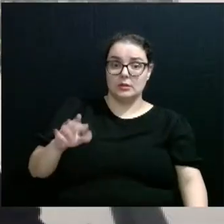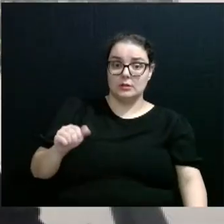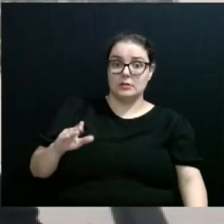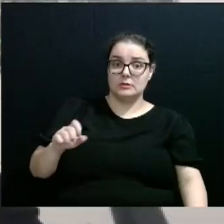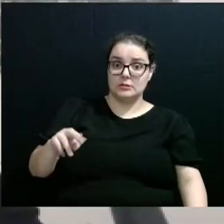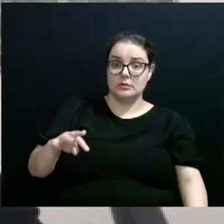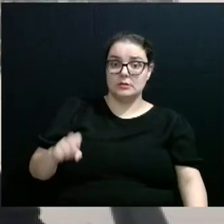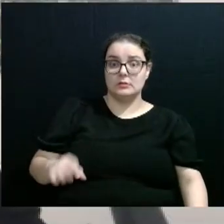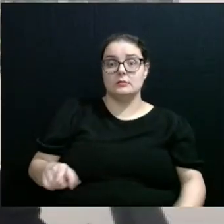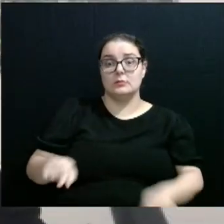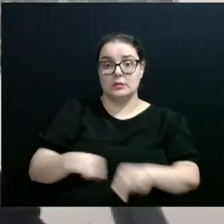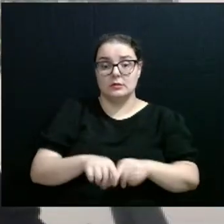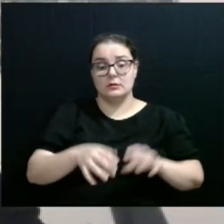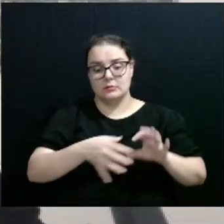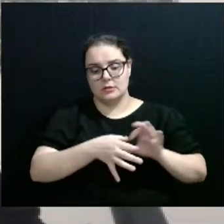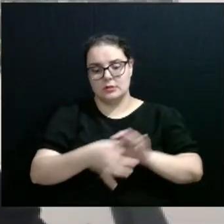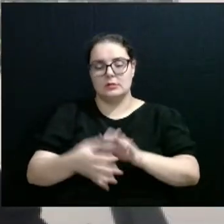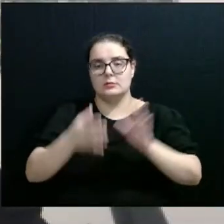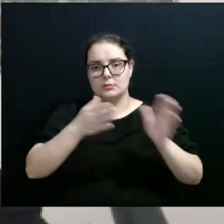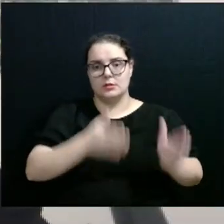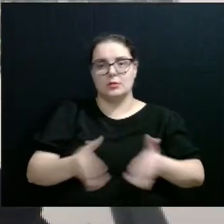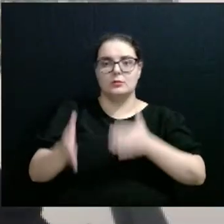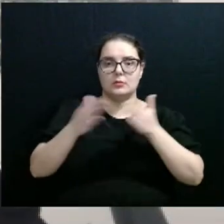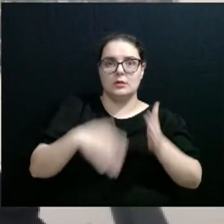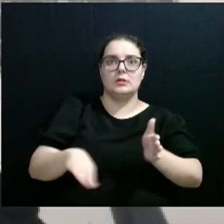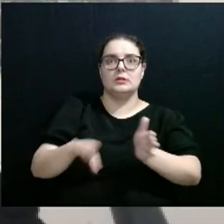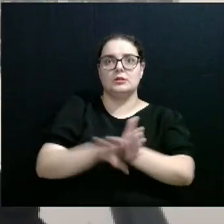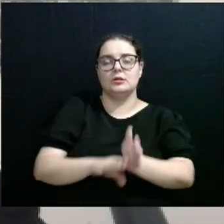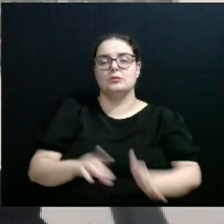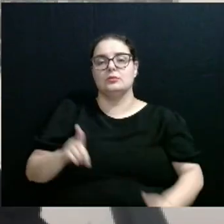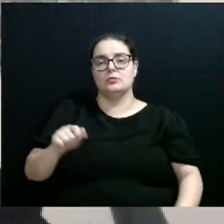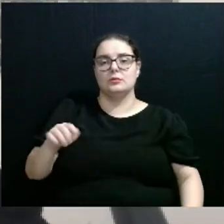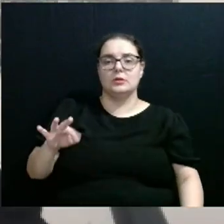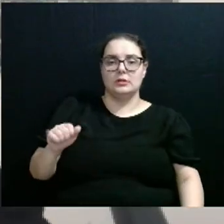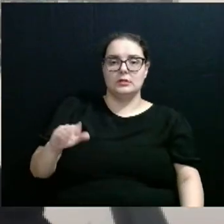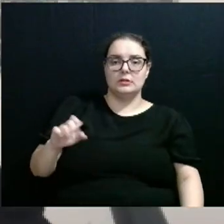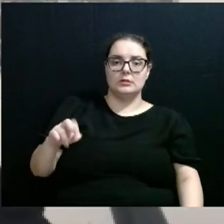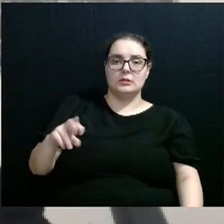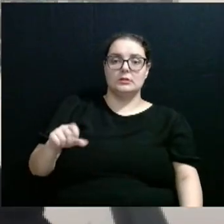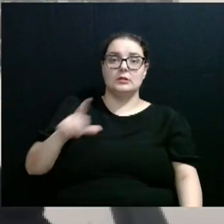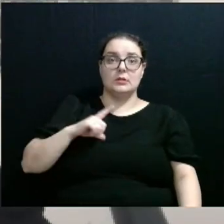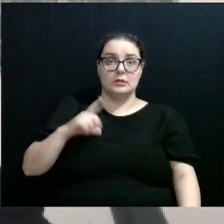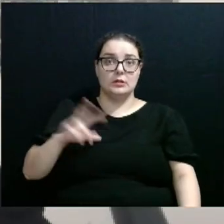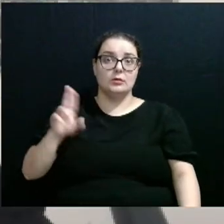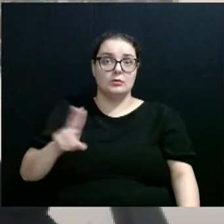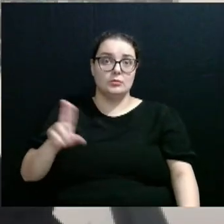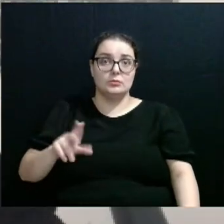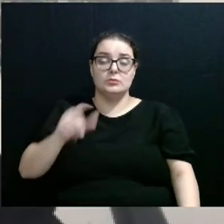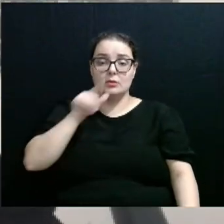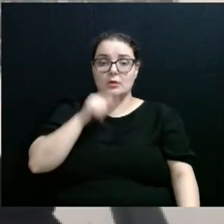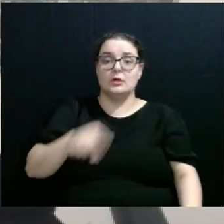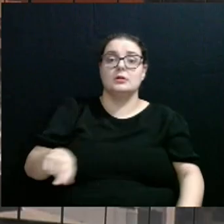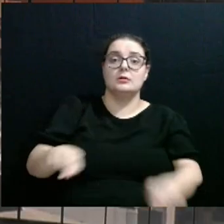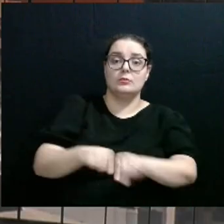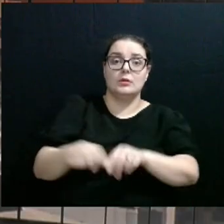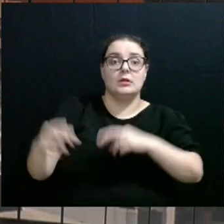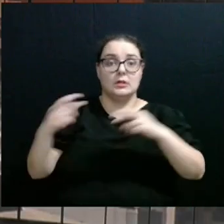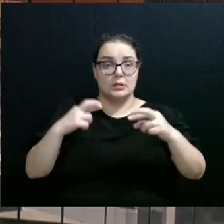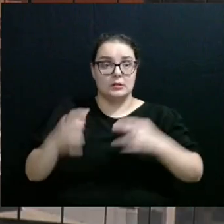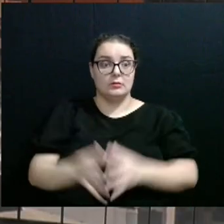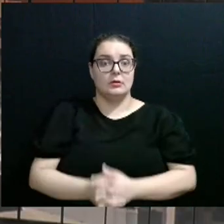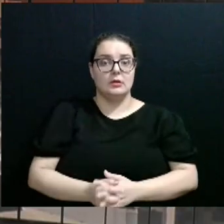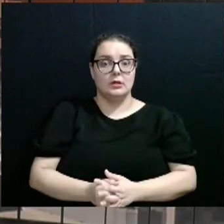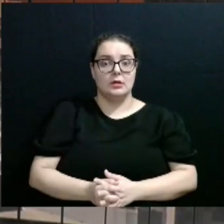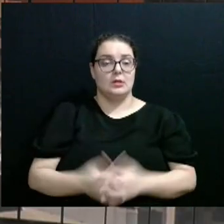cadeia produtiva, até você chegar no data center, existe o consumo de água que também deve ser considerado. Sim, agora você